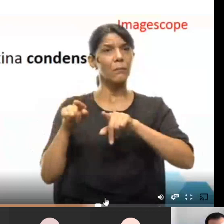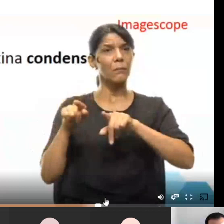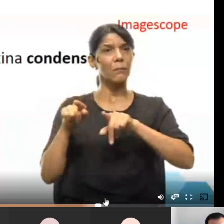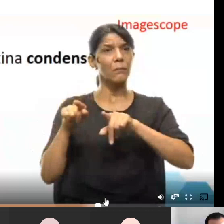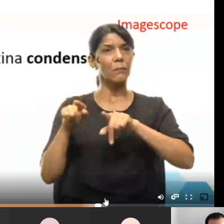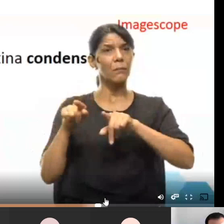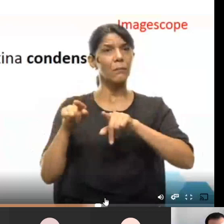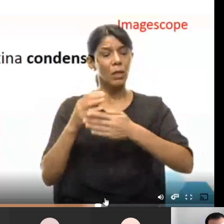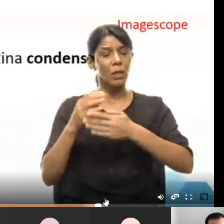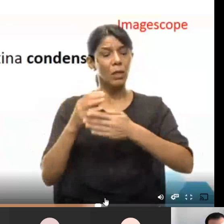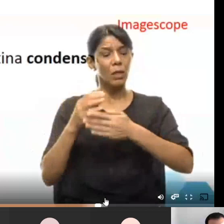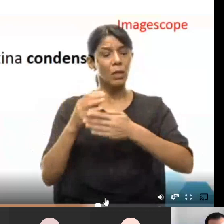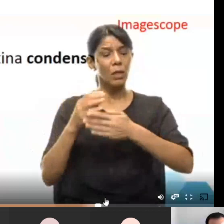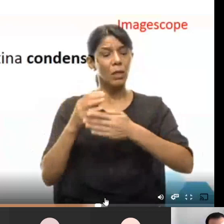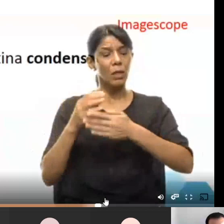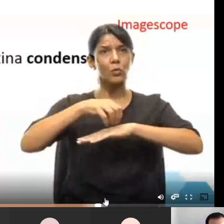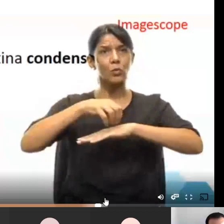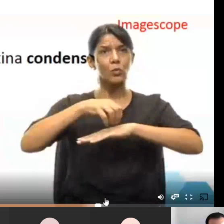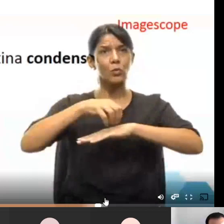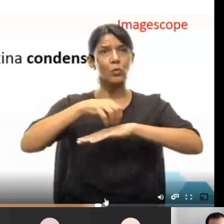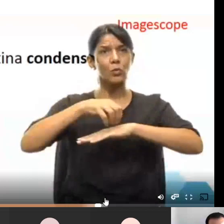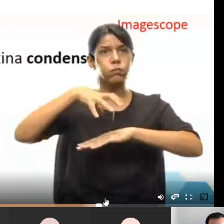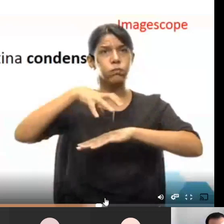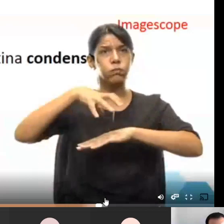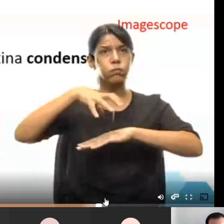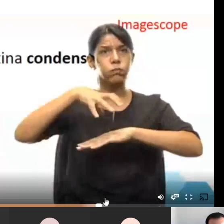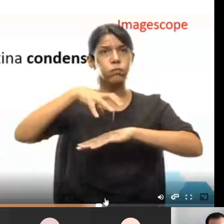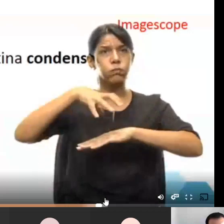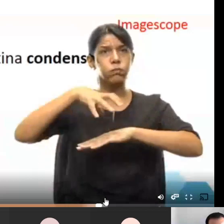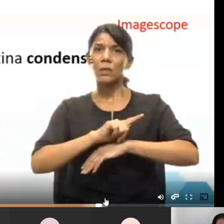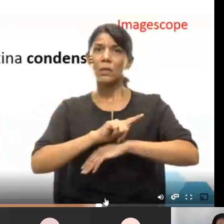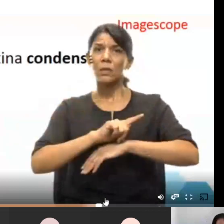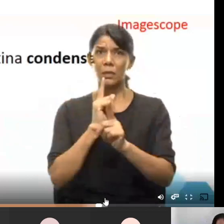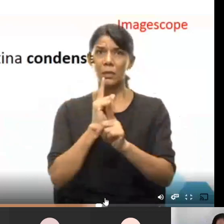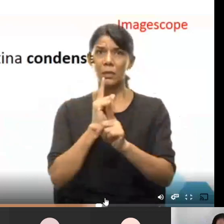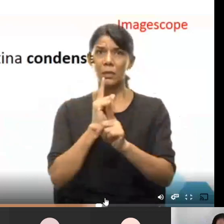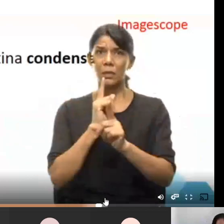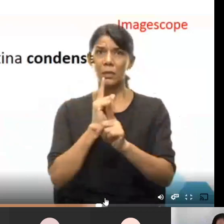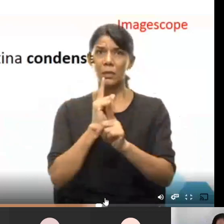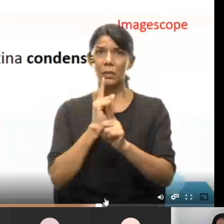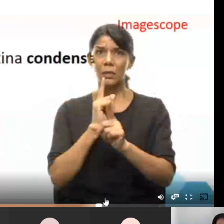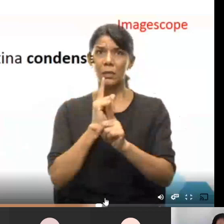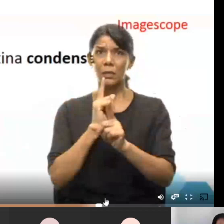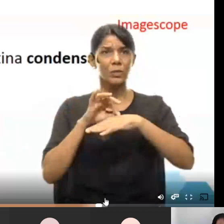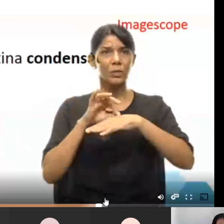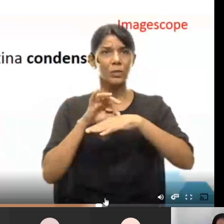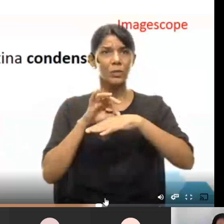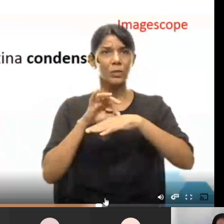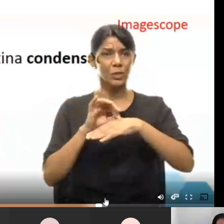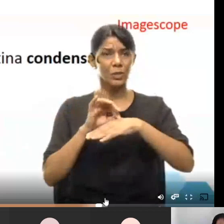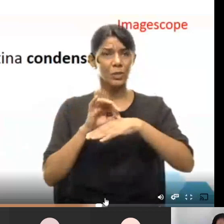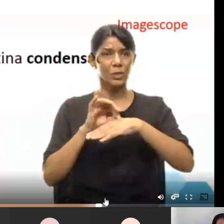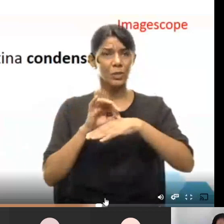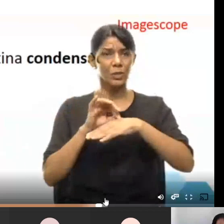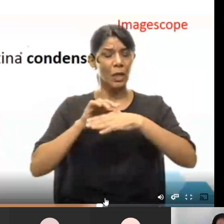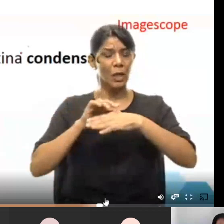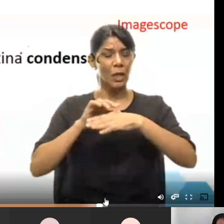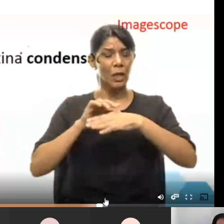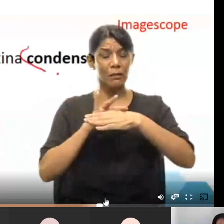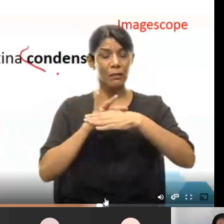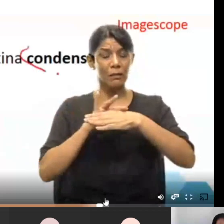do tumor, nós conseguiremos identificar ainda o tecido conjuntivo denso, a epiderme